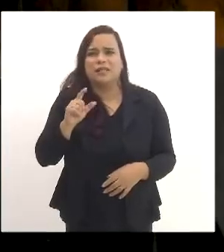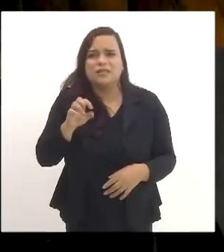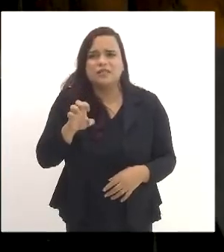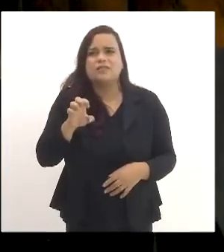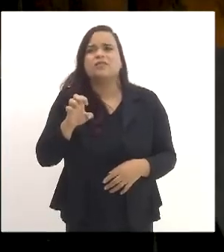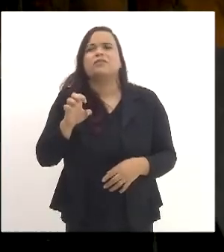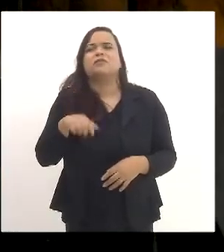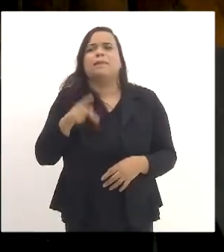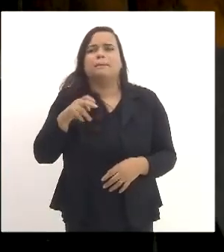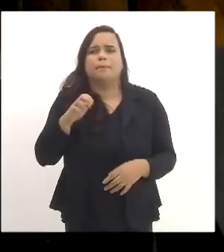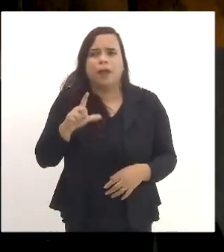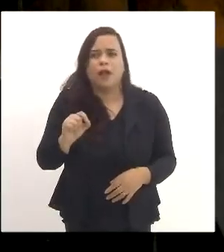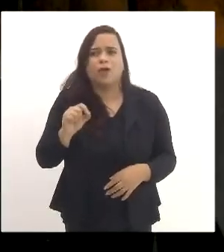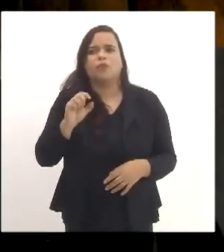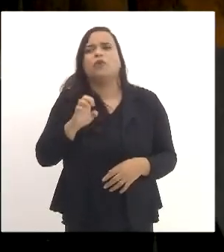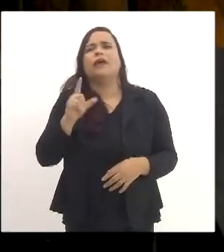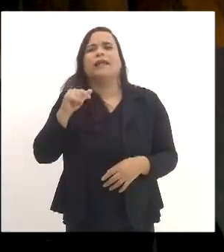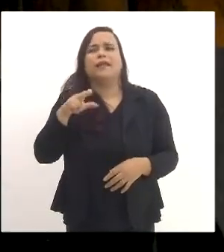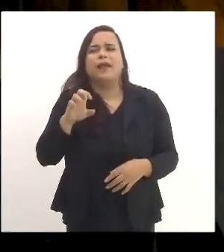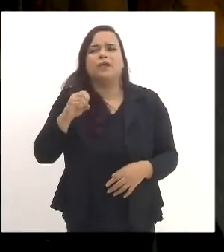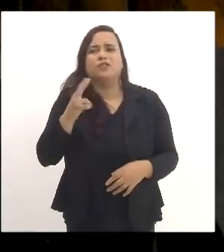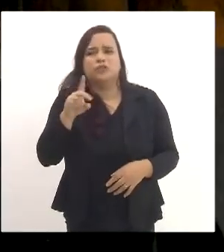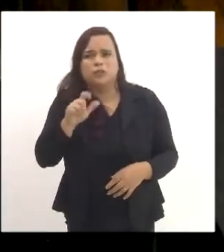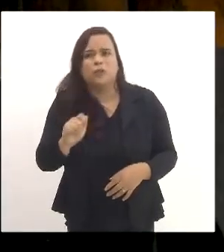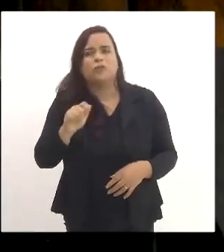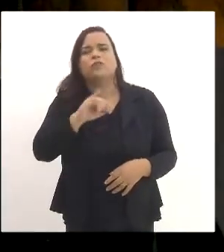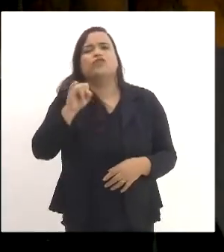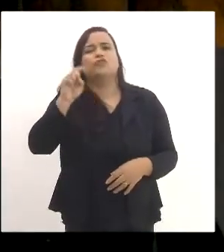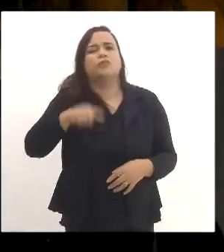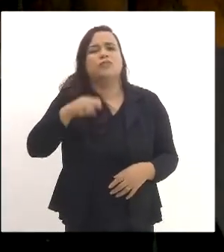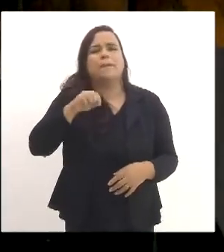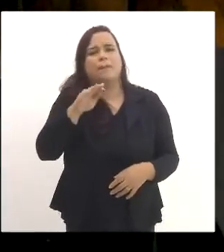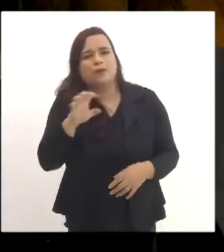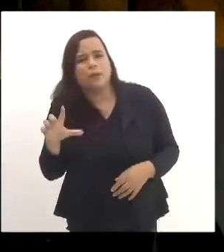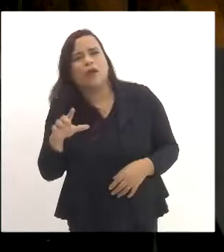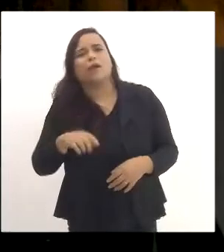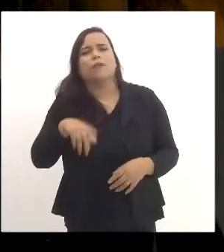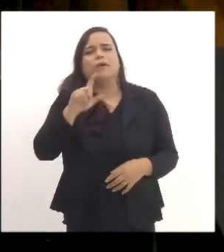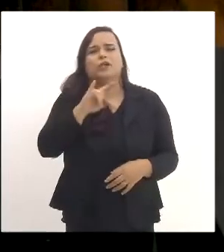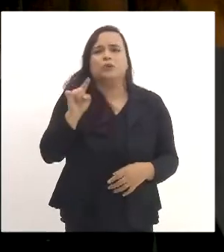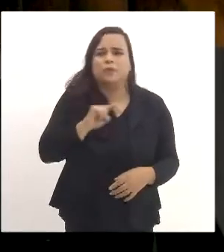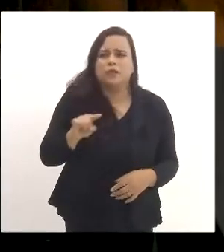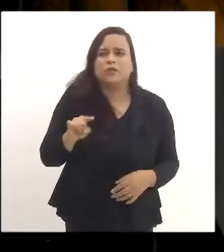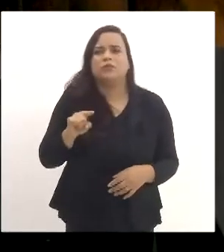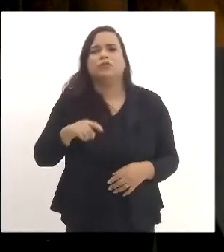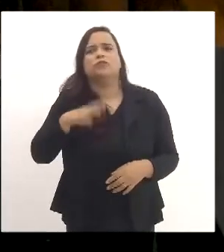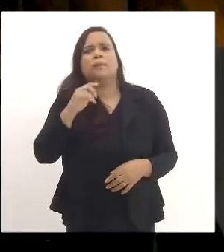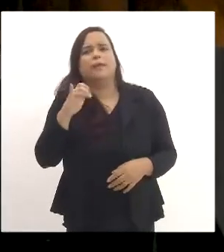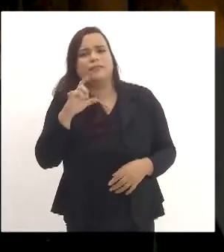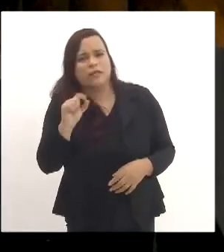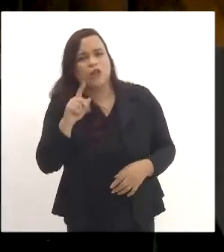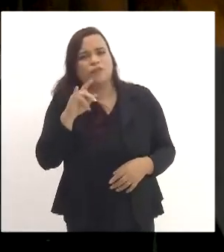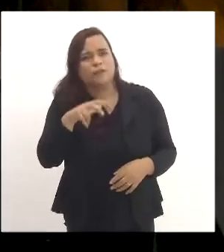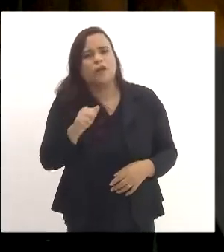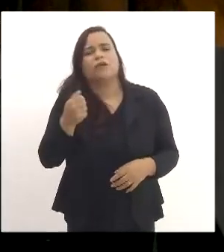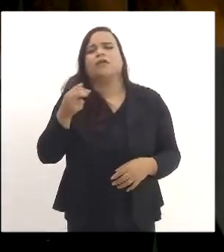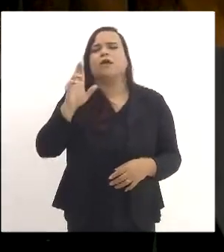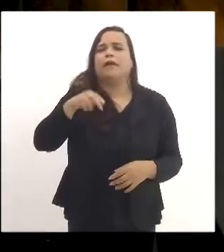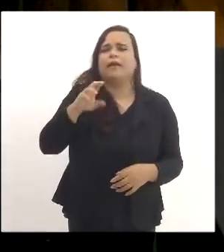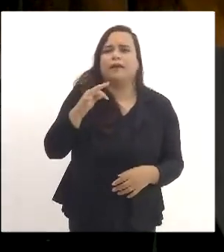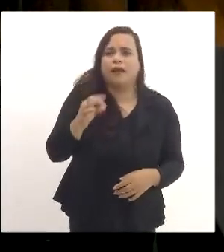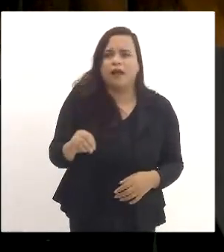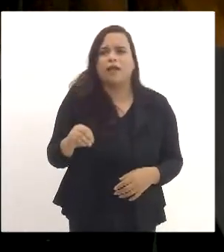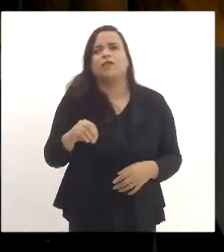Gadelha, Eliana Sousa Silva, José Manuel de Melo, Luís Landau, Marcelo Viana, a Renata do Peped,